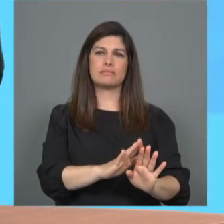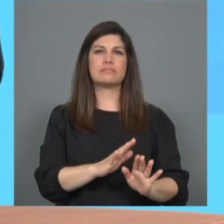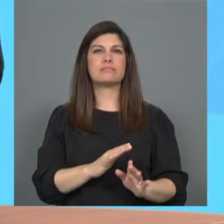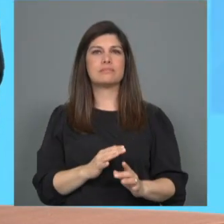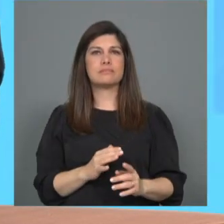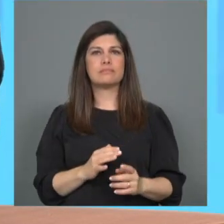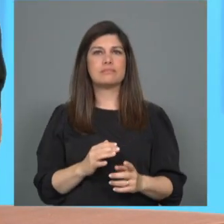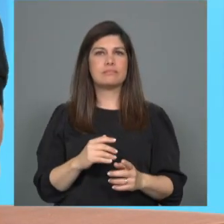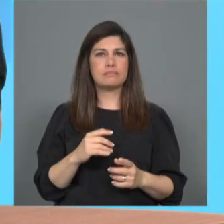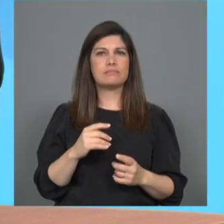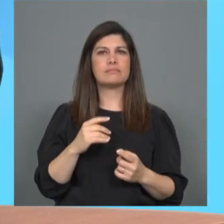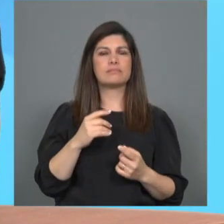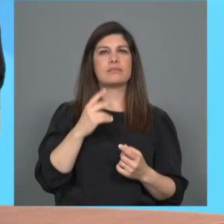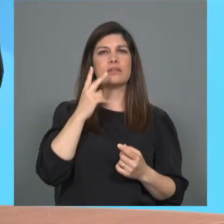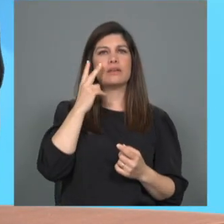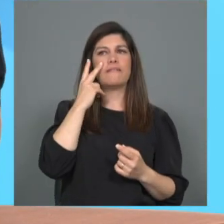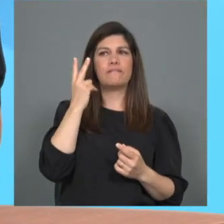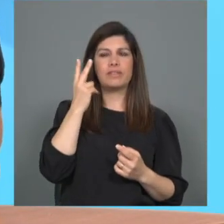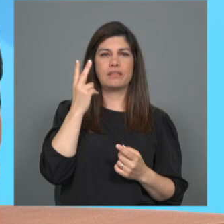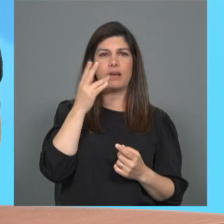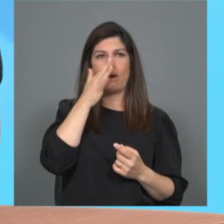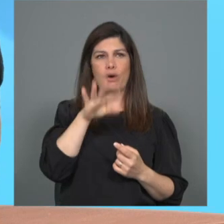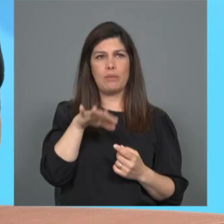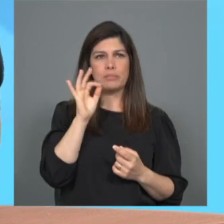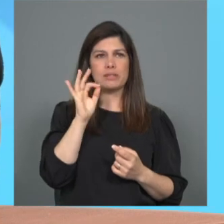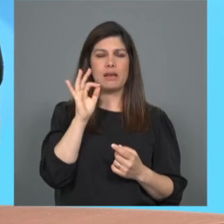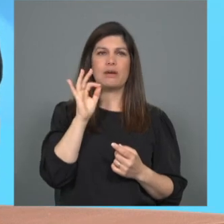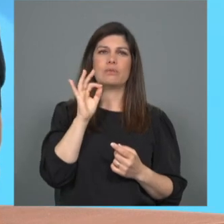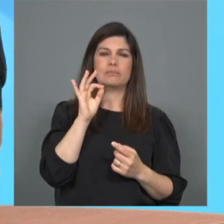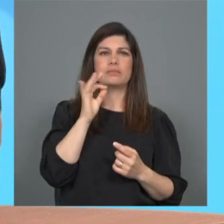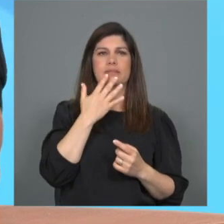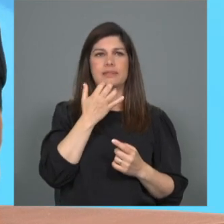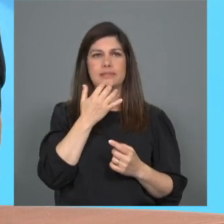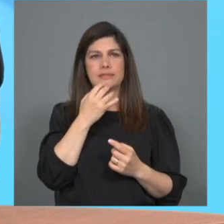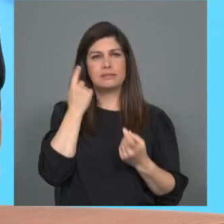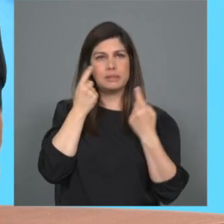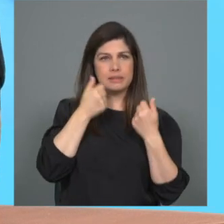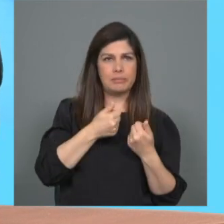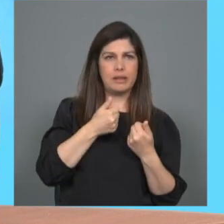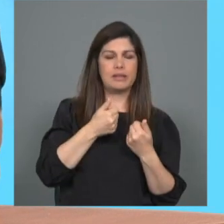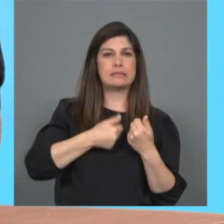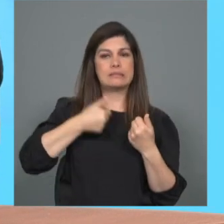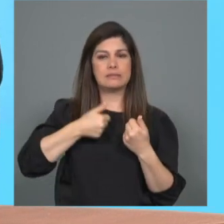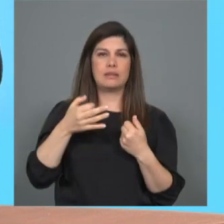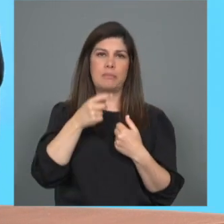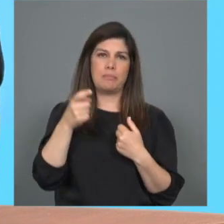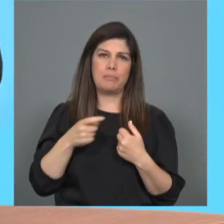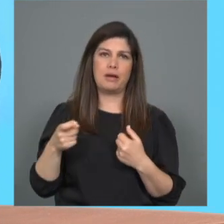preservar algumas opções de vida importantes, portanto, estar vigilantes também, buscar os valores da justiça, da